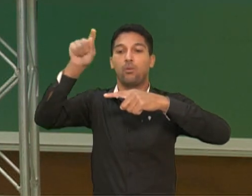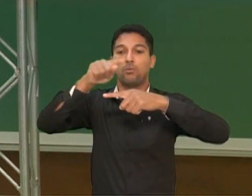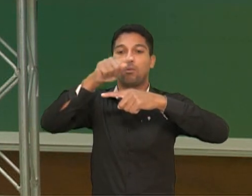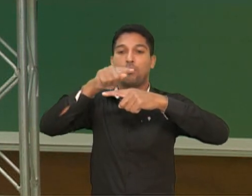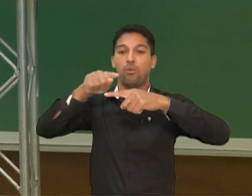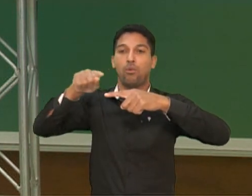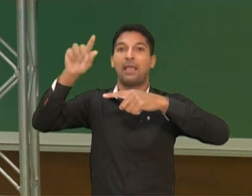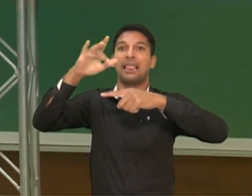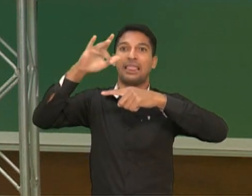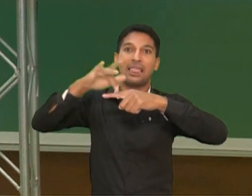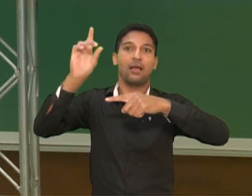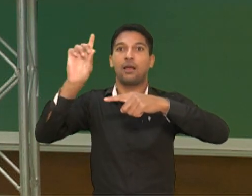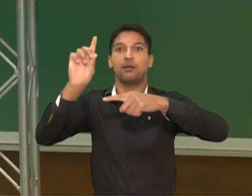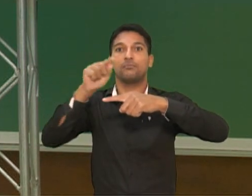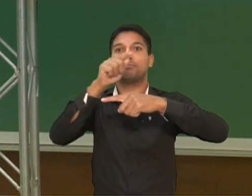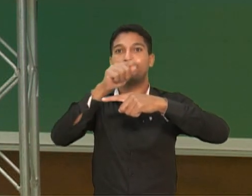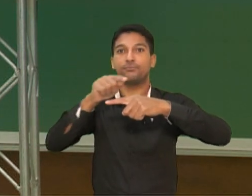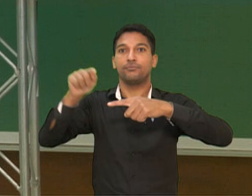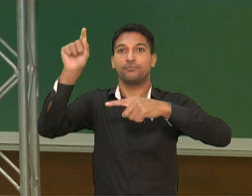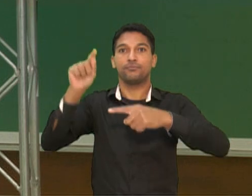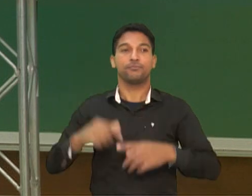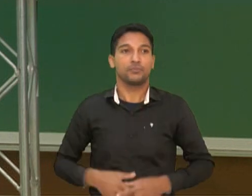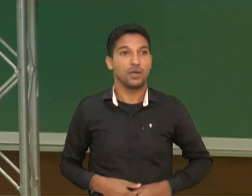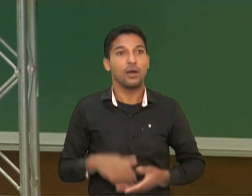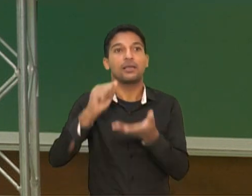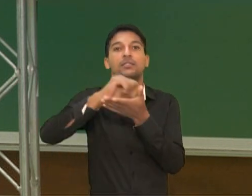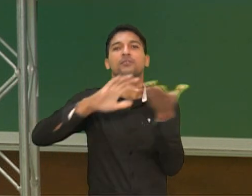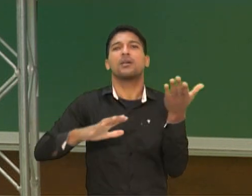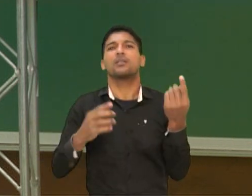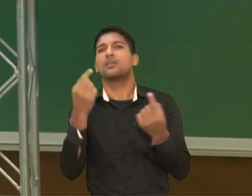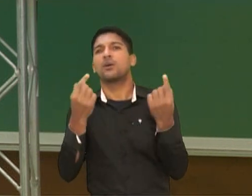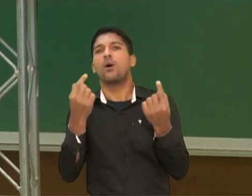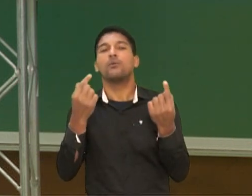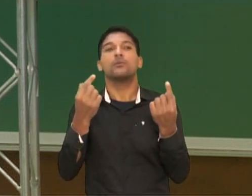atividade 2 para vocês. Quais são as raízes da equação